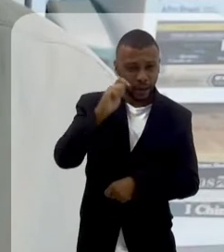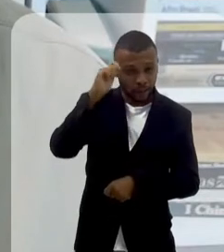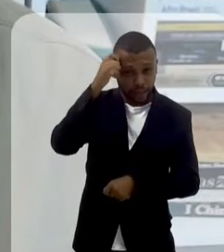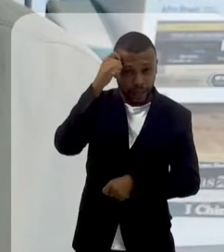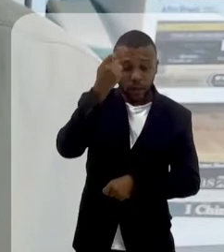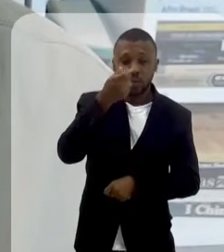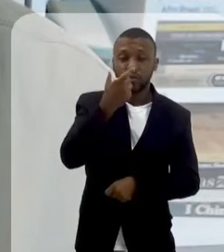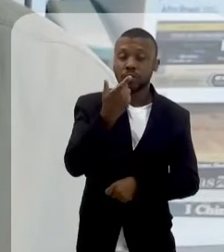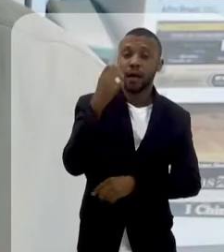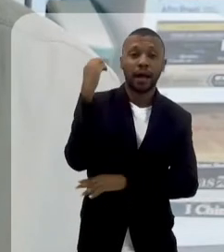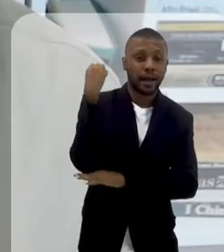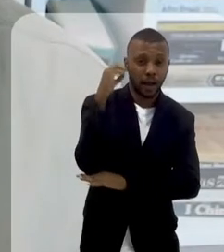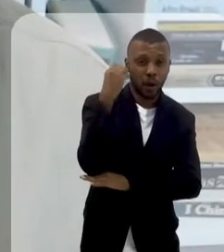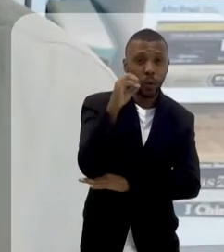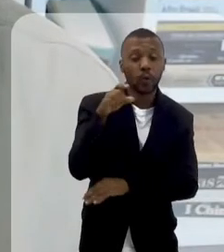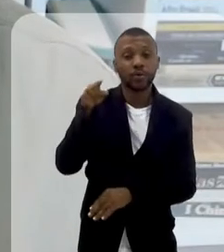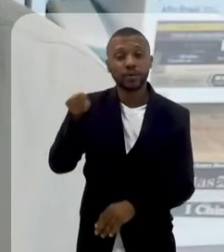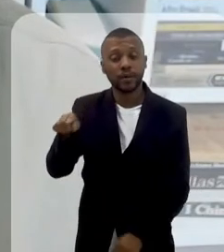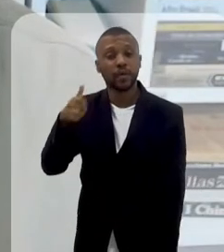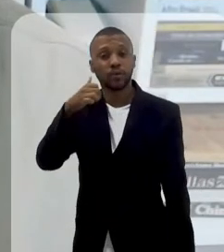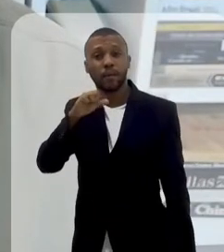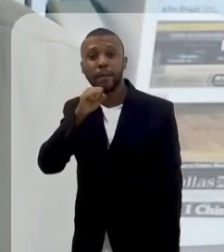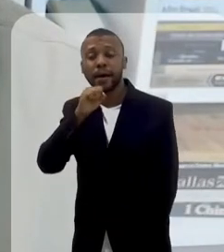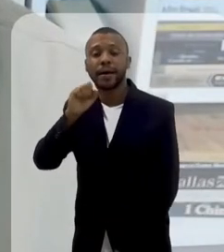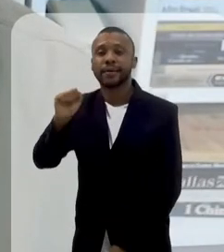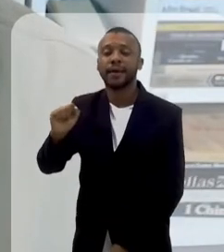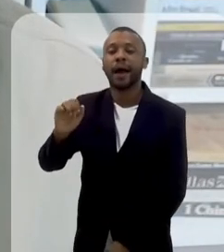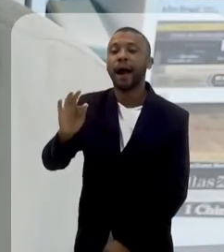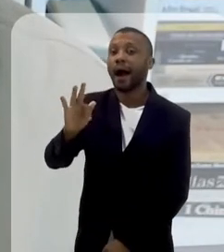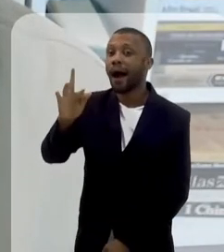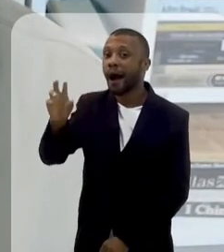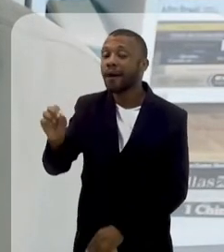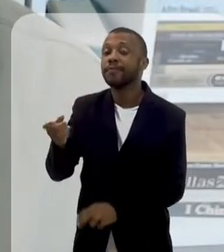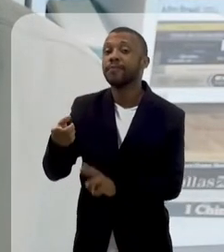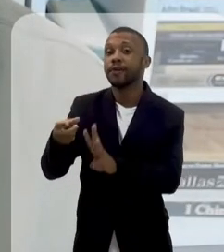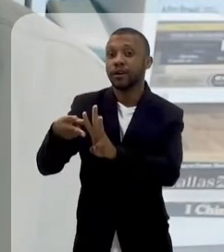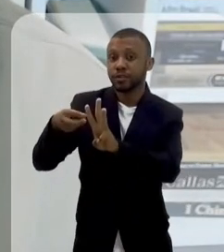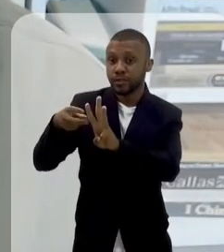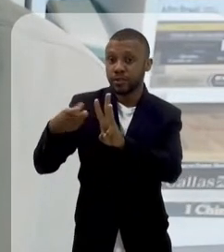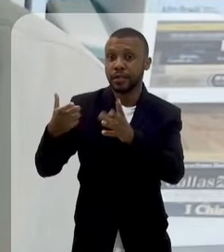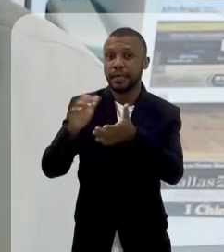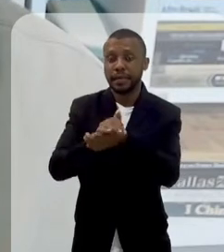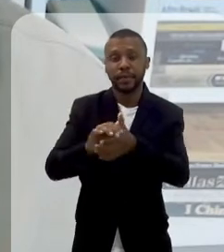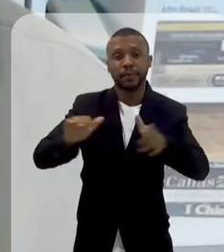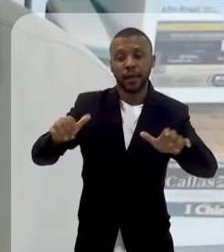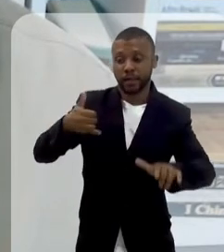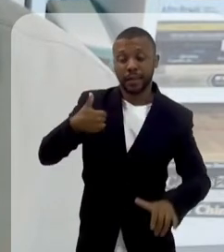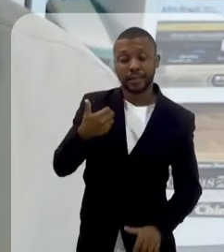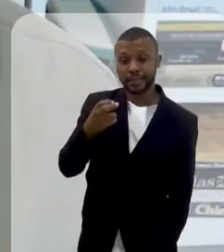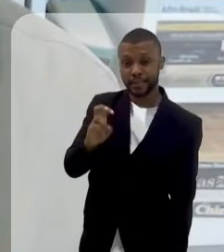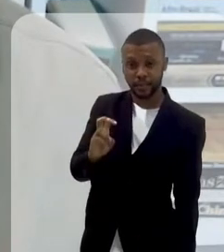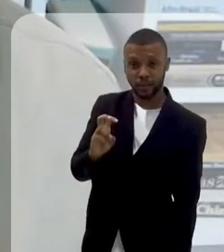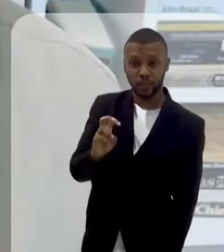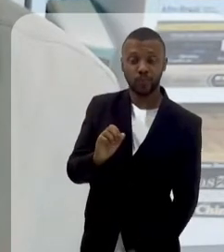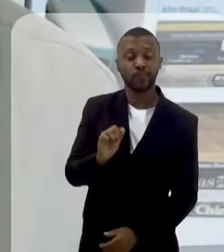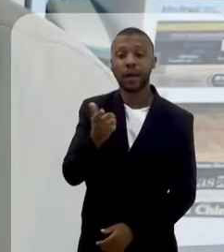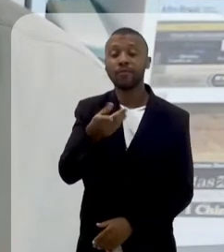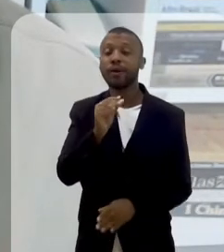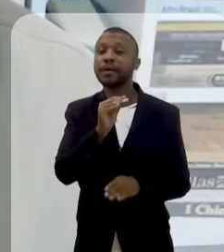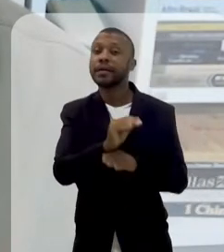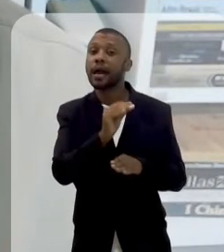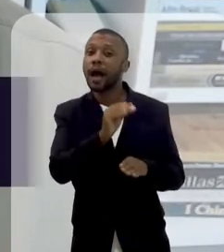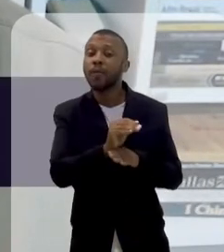negro gaúcho, e sua mãe, tocantinense de ascendência indígena, separaram-se quando ele tinha 5 anos. E ele acabou sendo criado